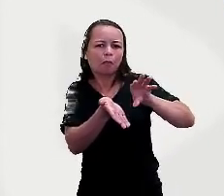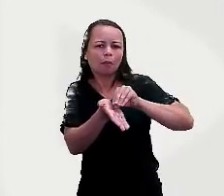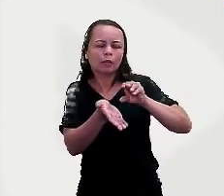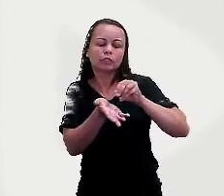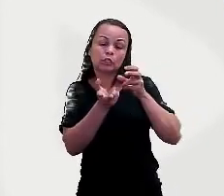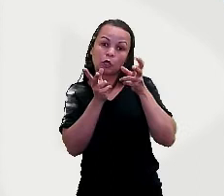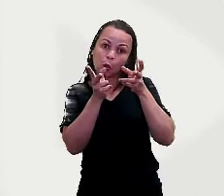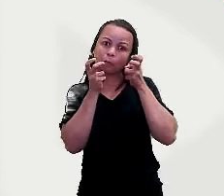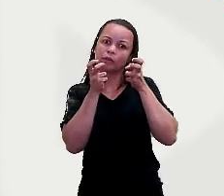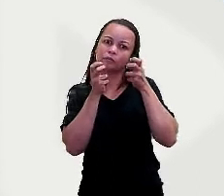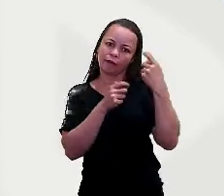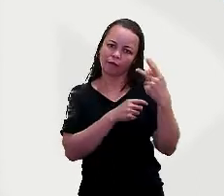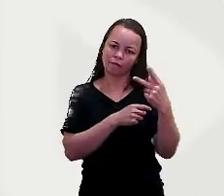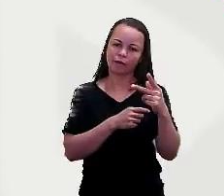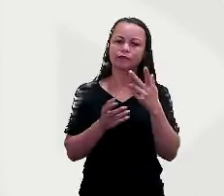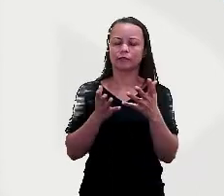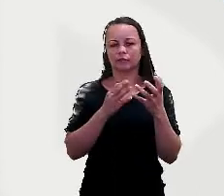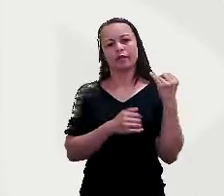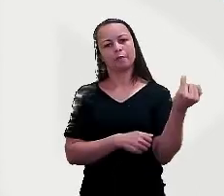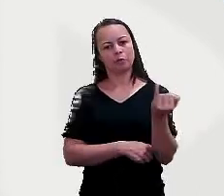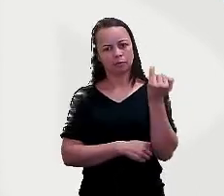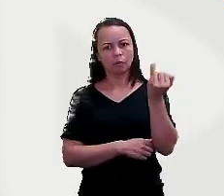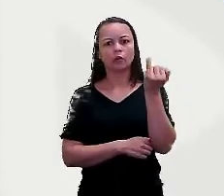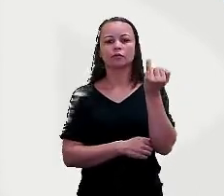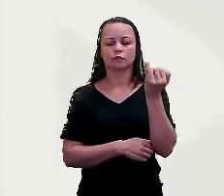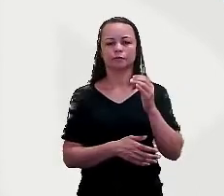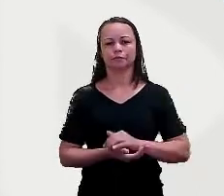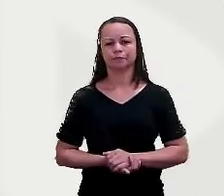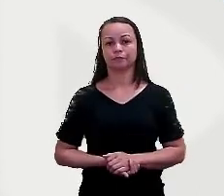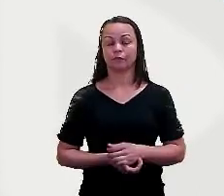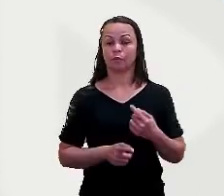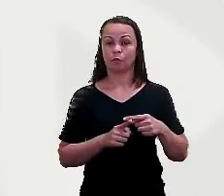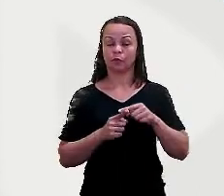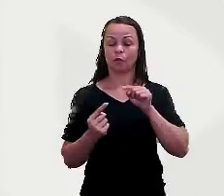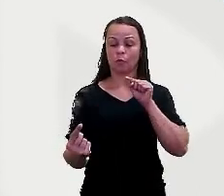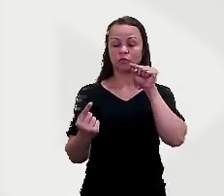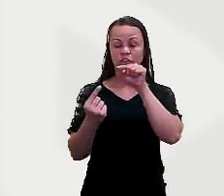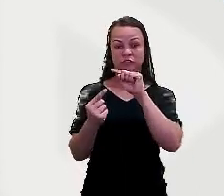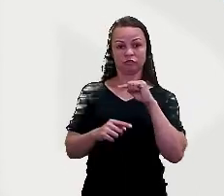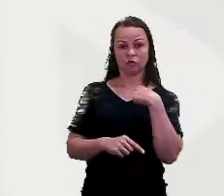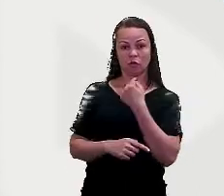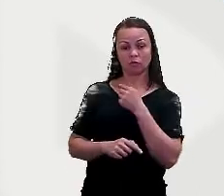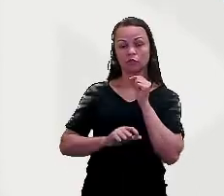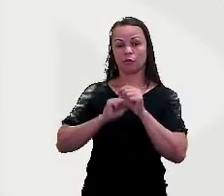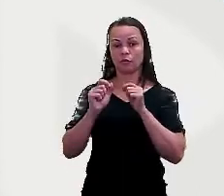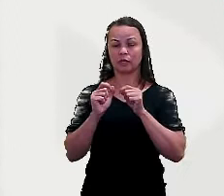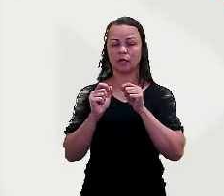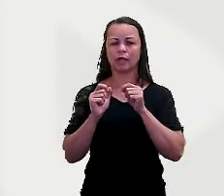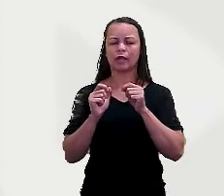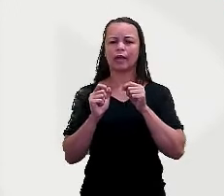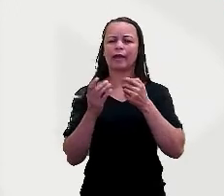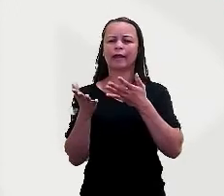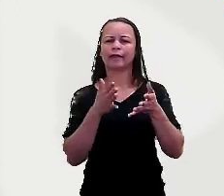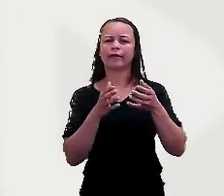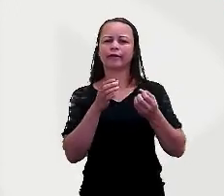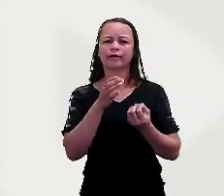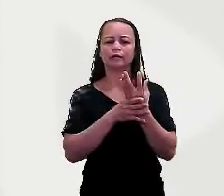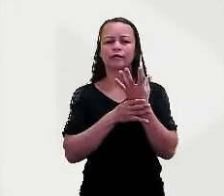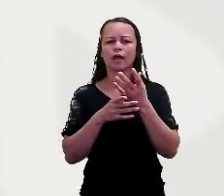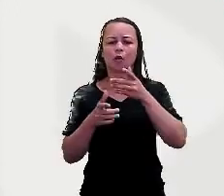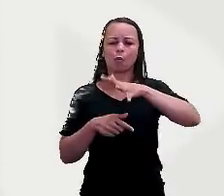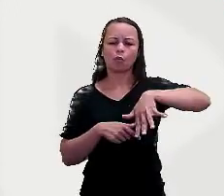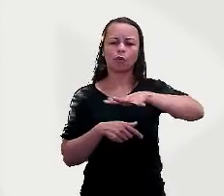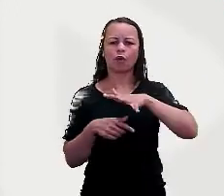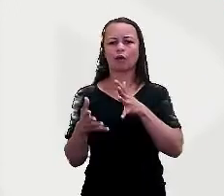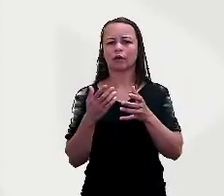observações com relação a esse conteúdo que é muito, mas muito relevante. Por quê? Porque o objetivo da gente é, acima de tudo, criar um ambiente favorável para o teu aprender. E